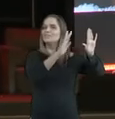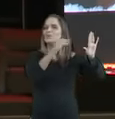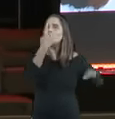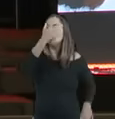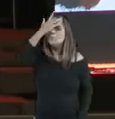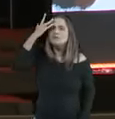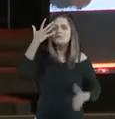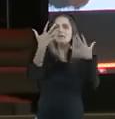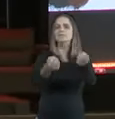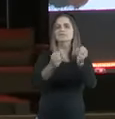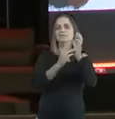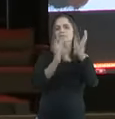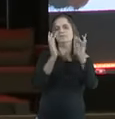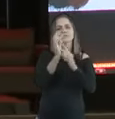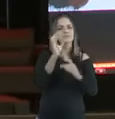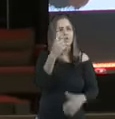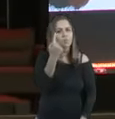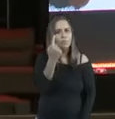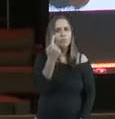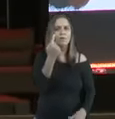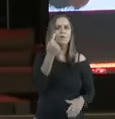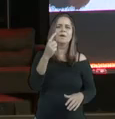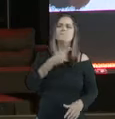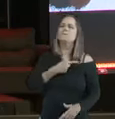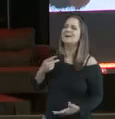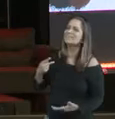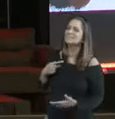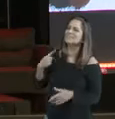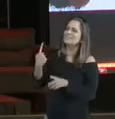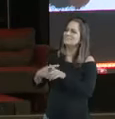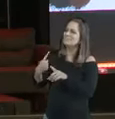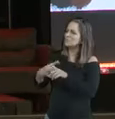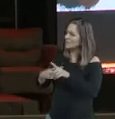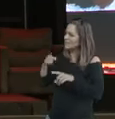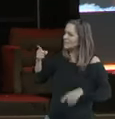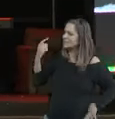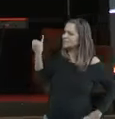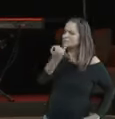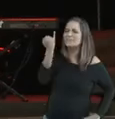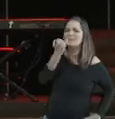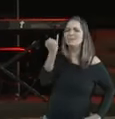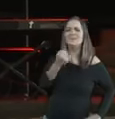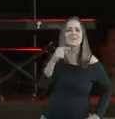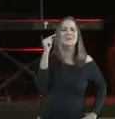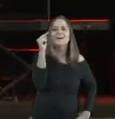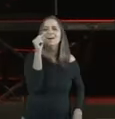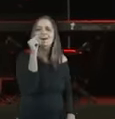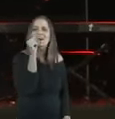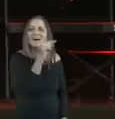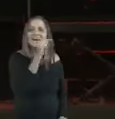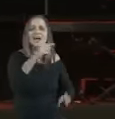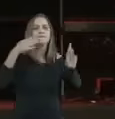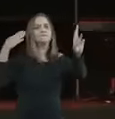Levou ele lá porque ele foi o início da visão missionária para o mundo. Ele é o pai das missões modernas. Foi por causa do sacrifício de William